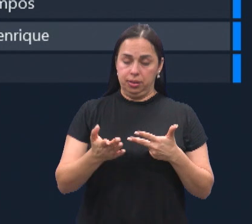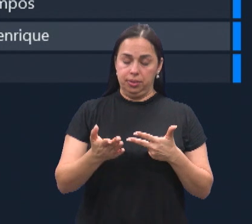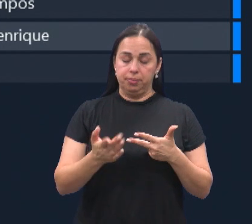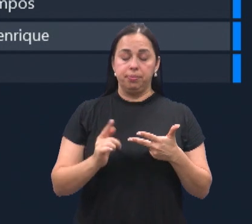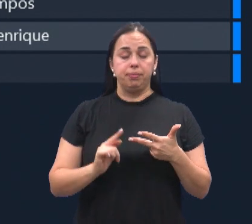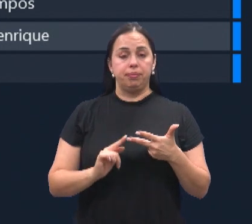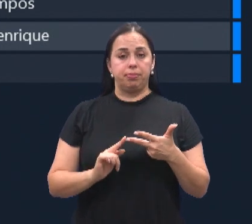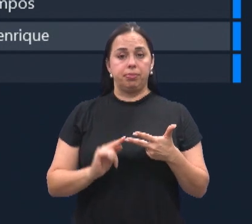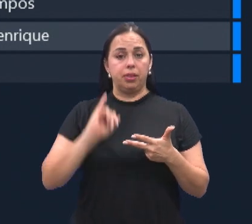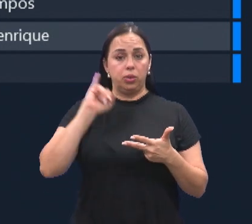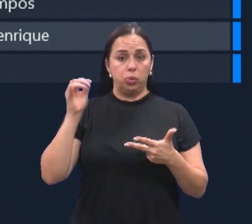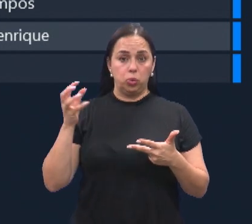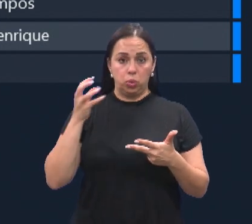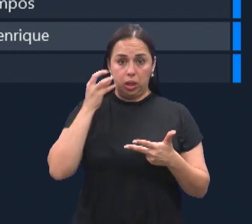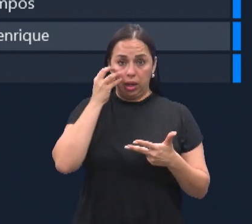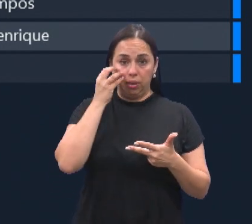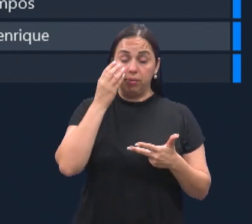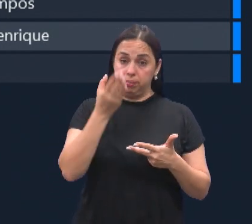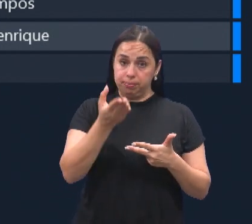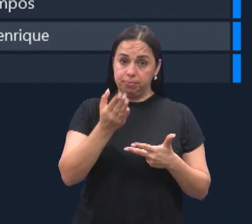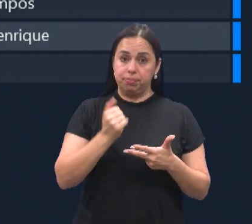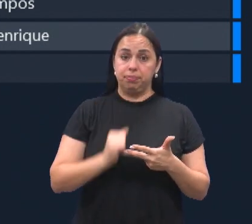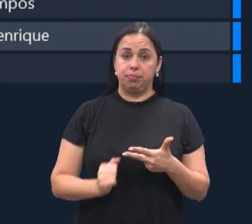vereadora Juliana Fraga